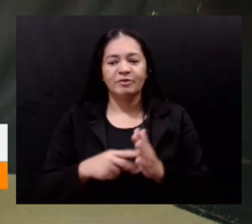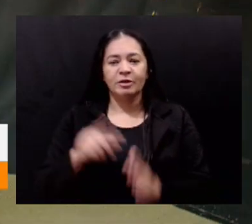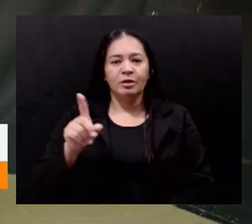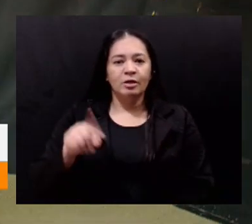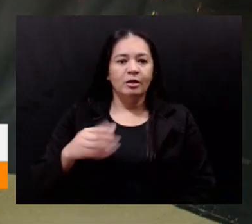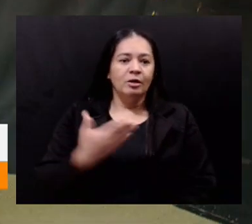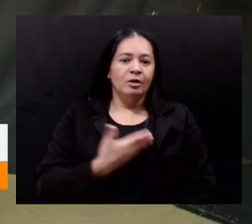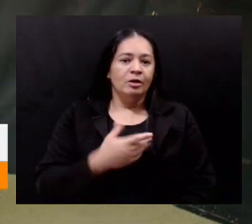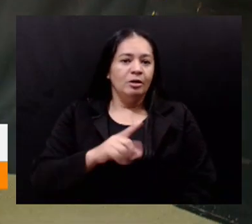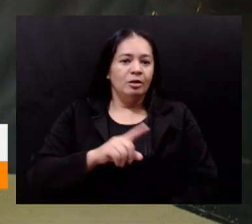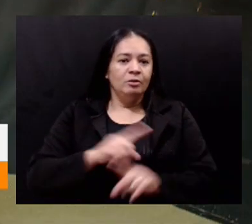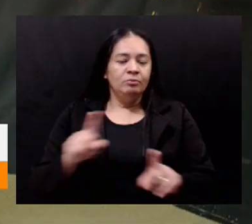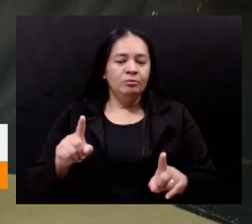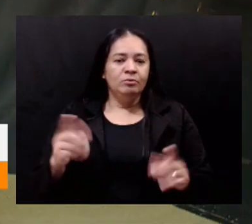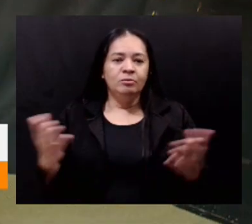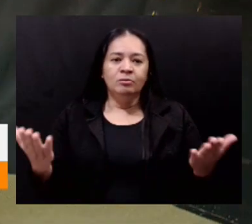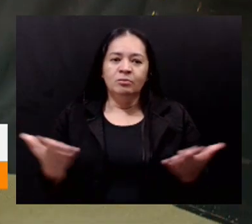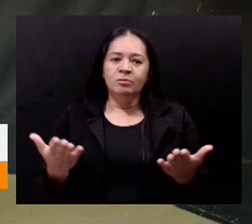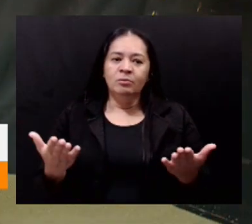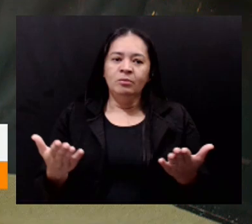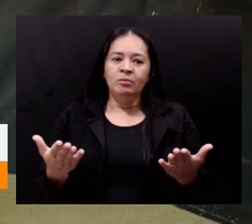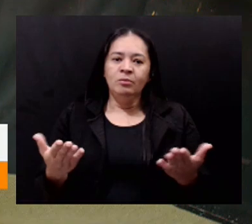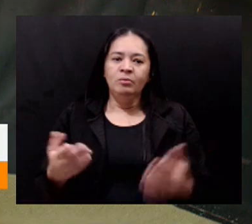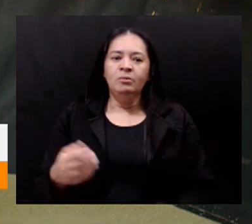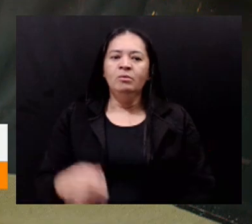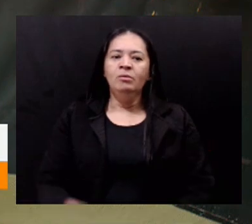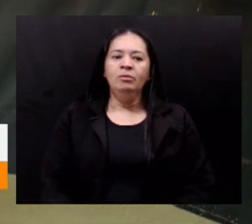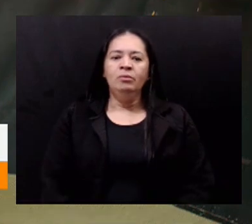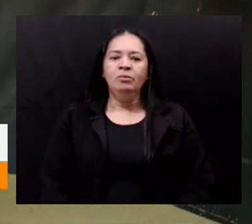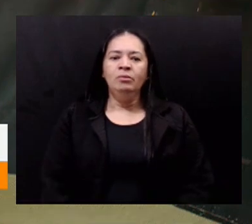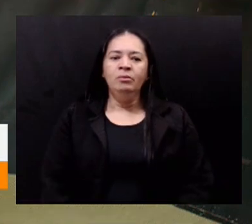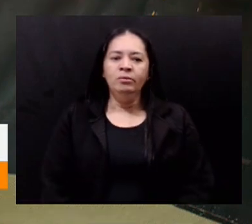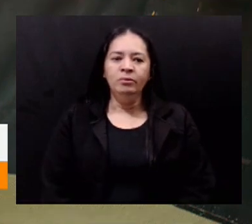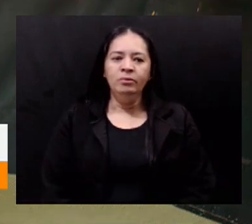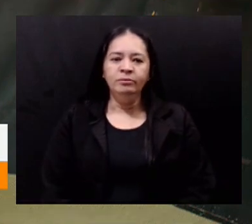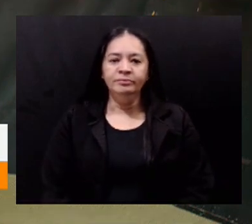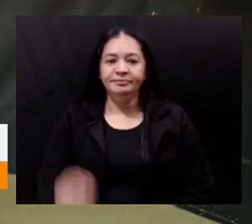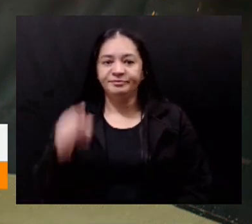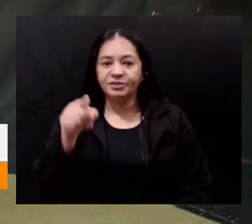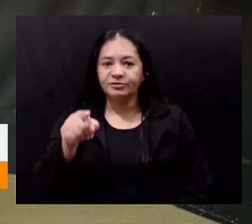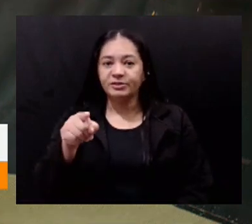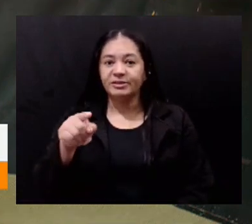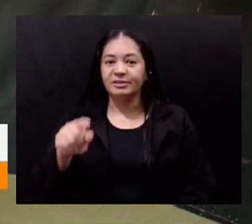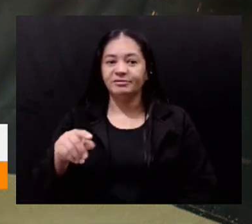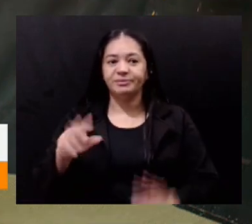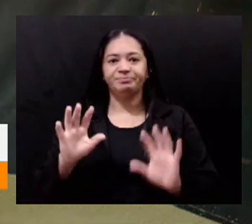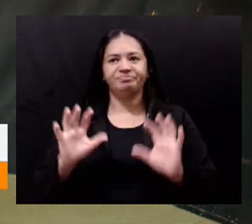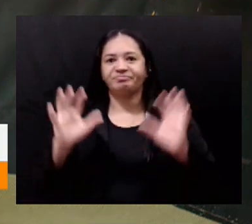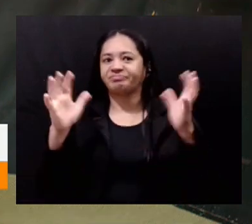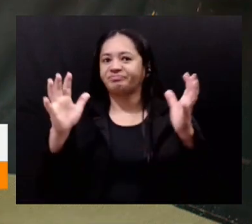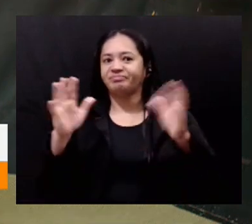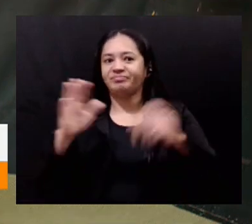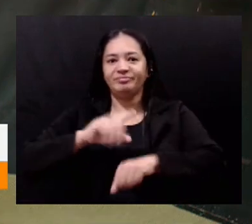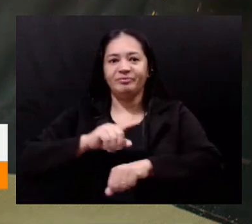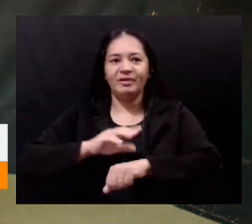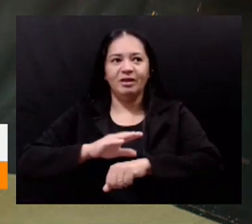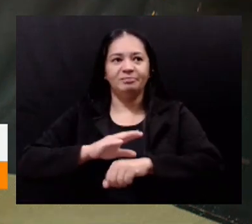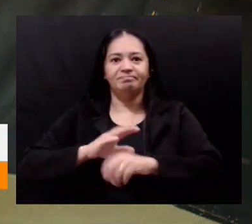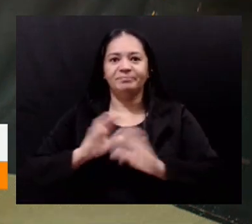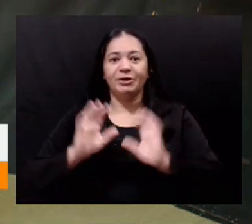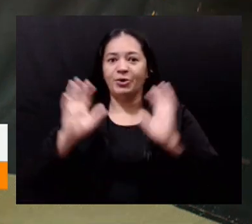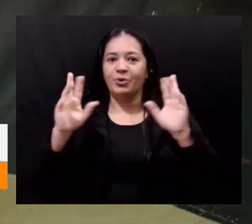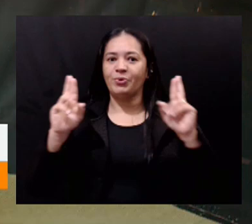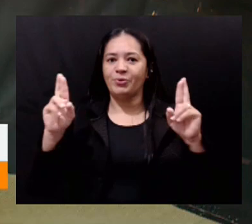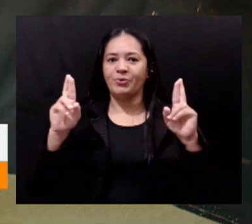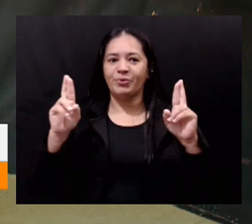Agora, quando você vai fazer uma comemoração de algum momento, né? Quando você